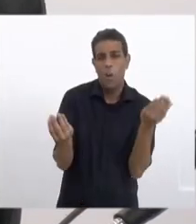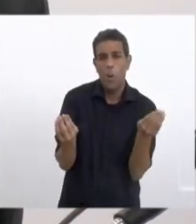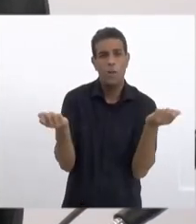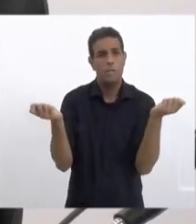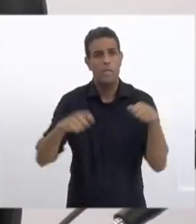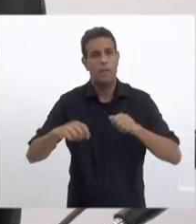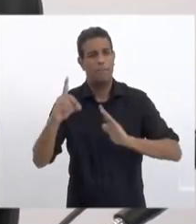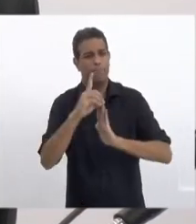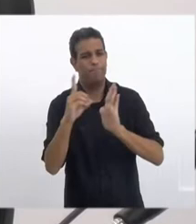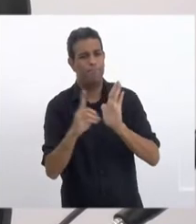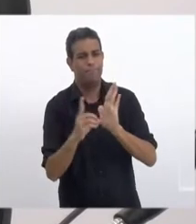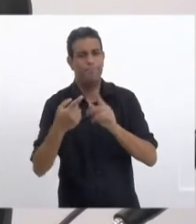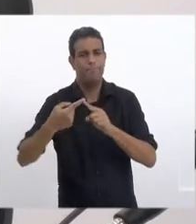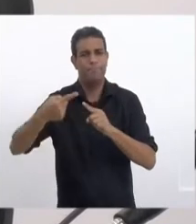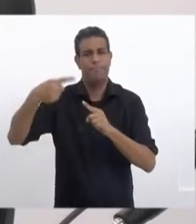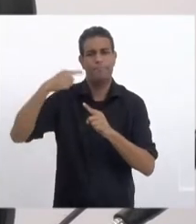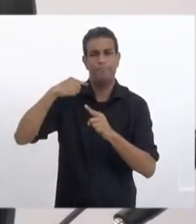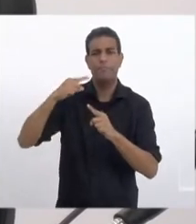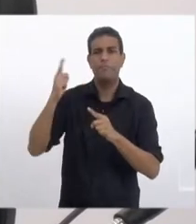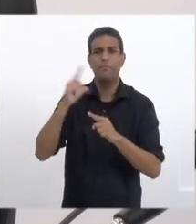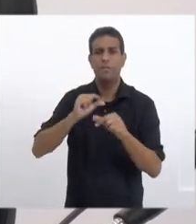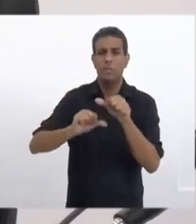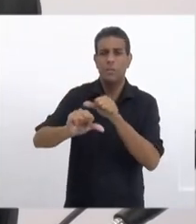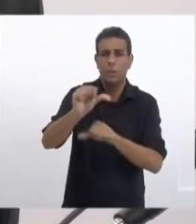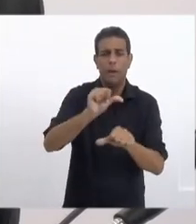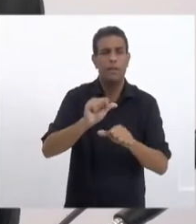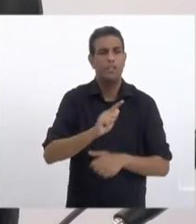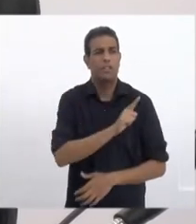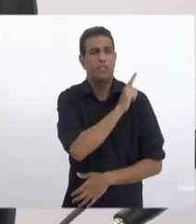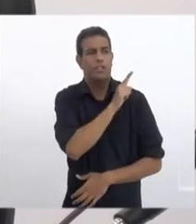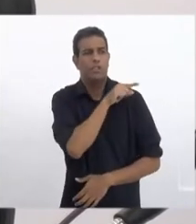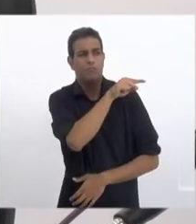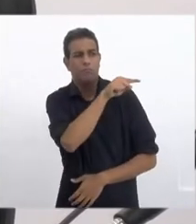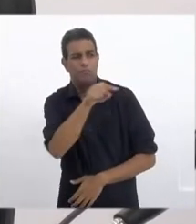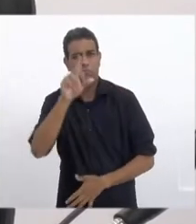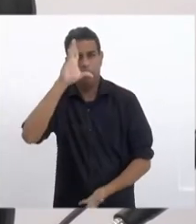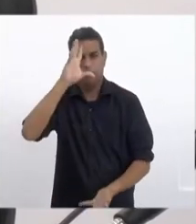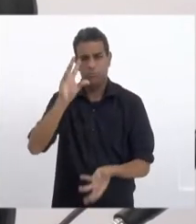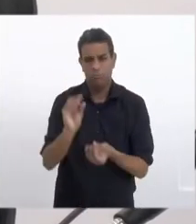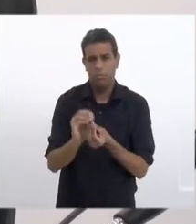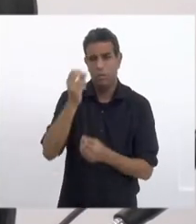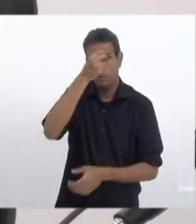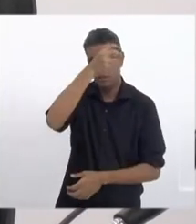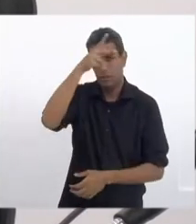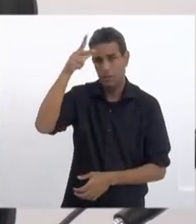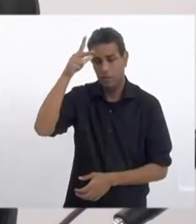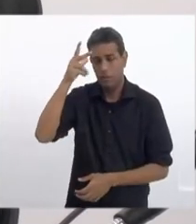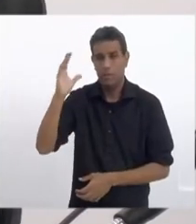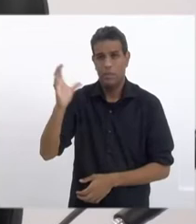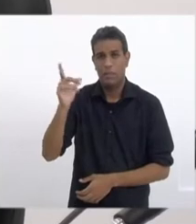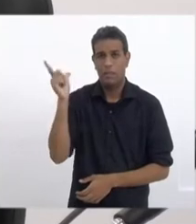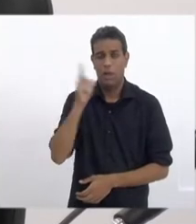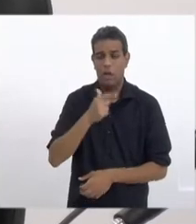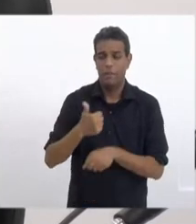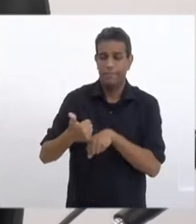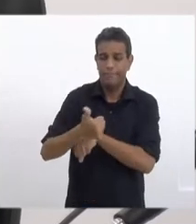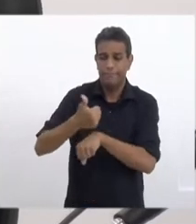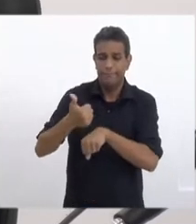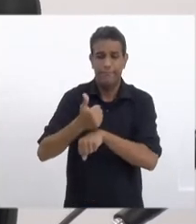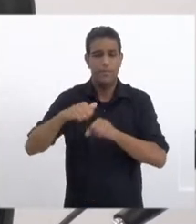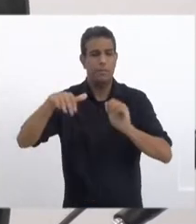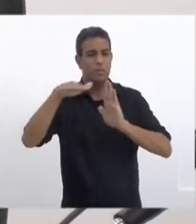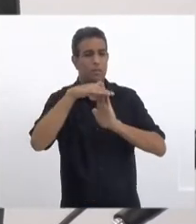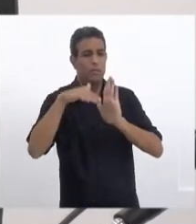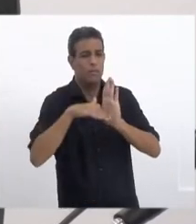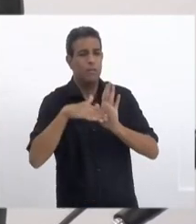um decreto de 2 meses atrás, está fazendo uma transferência de gestão. Então, o prefeito de Niterói tem buscado profissionalizar a gestão da